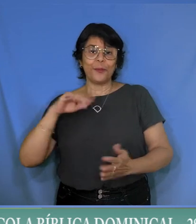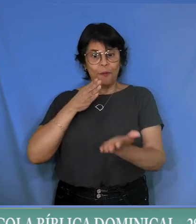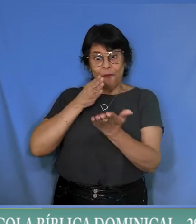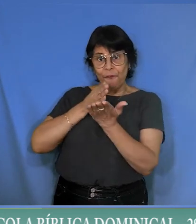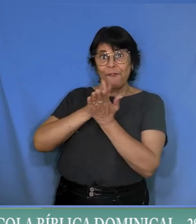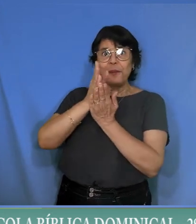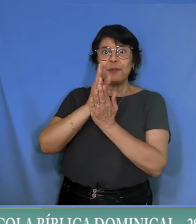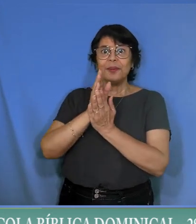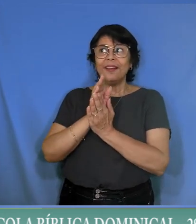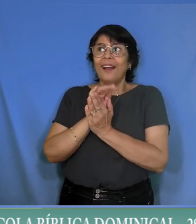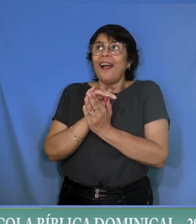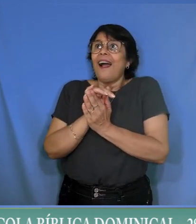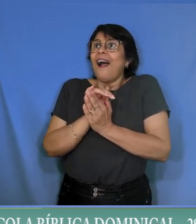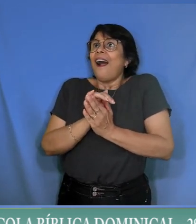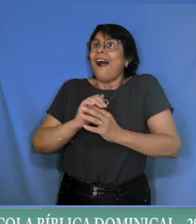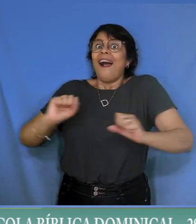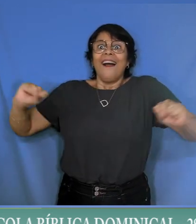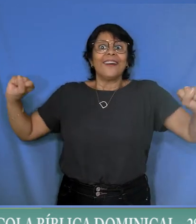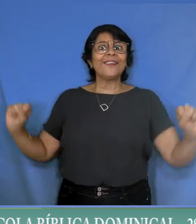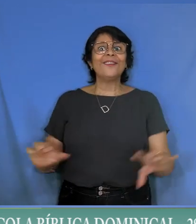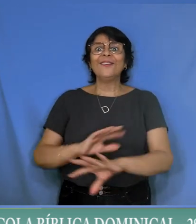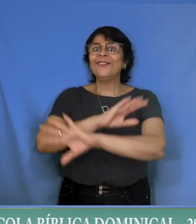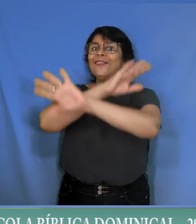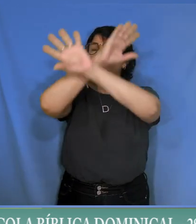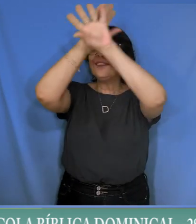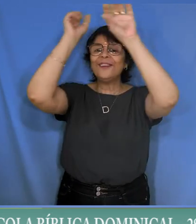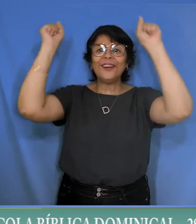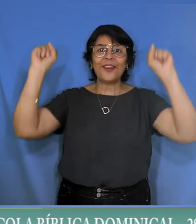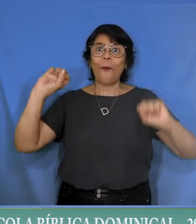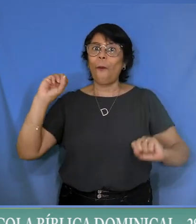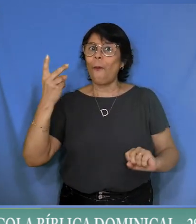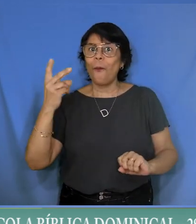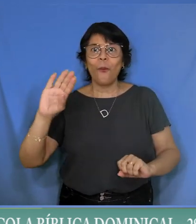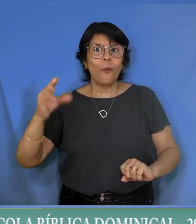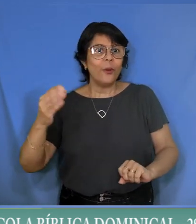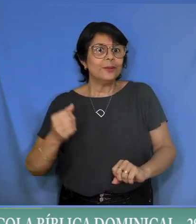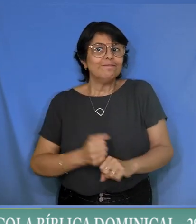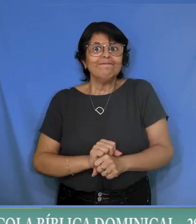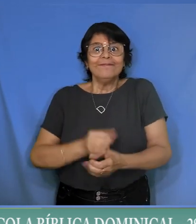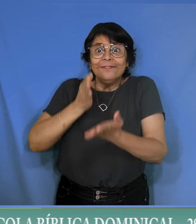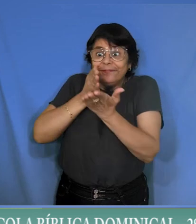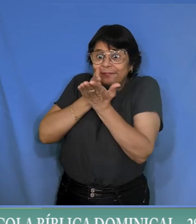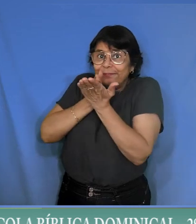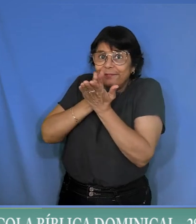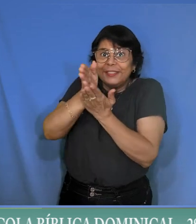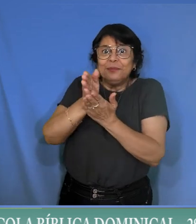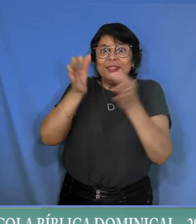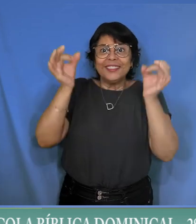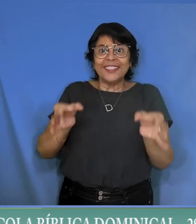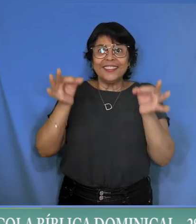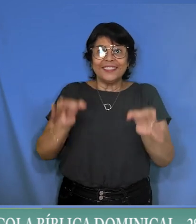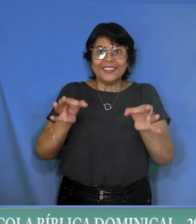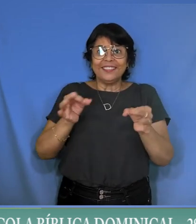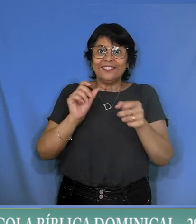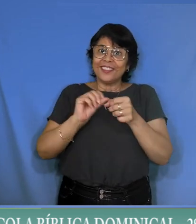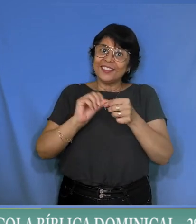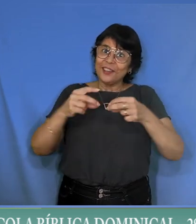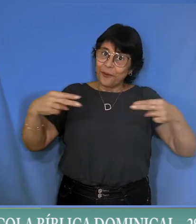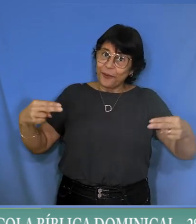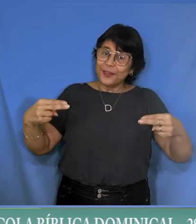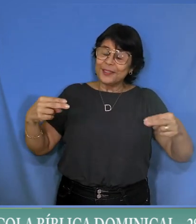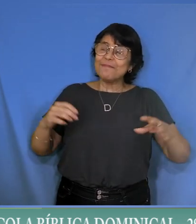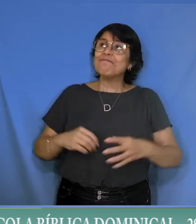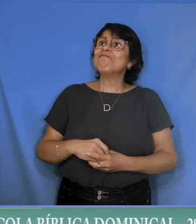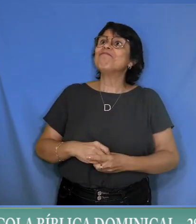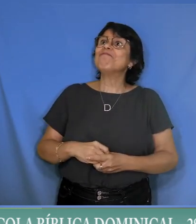Então o Espírito Santo diz que nós temos que lutar. Paulo diz na carta aos Efésios: não entristeçais o Espírito. Longe